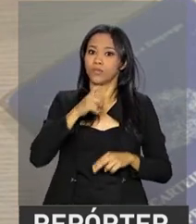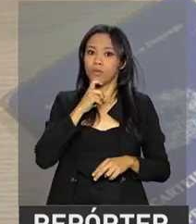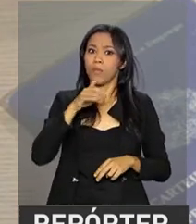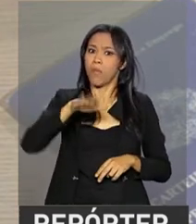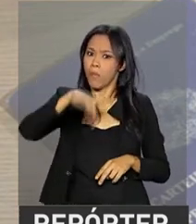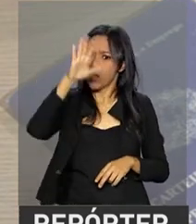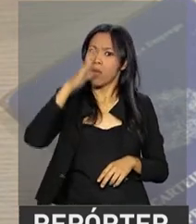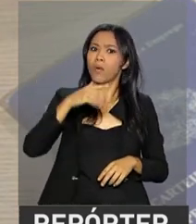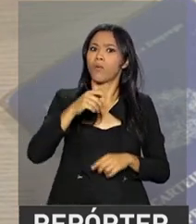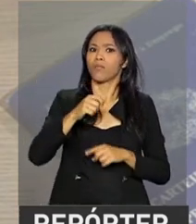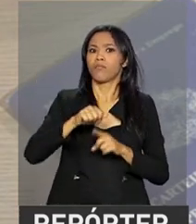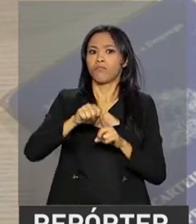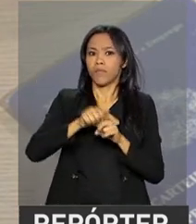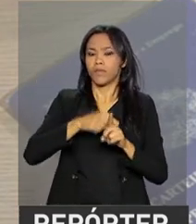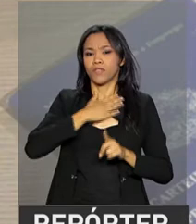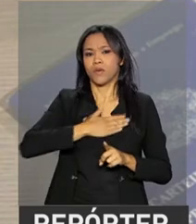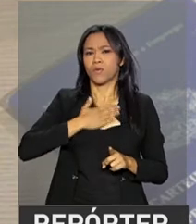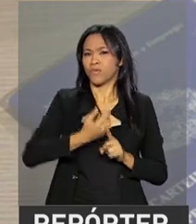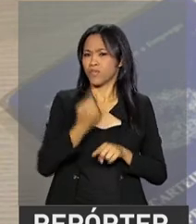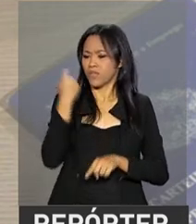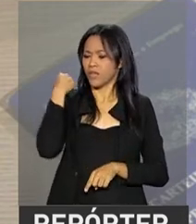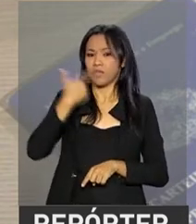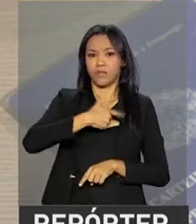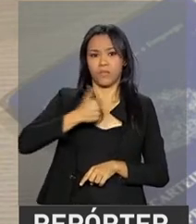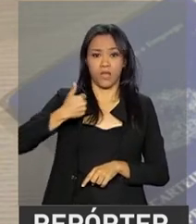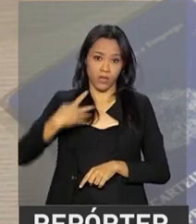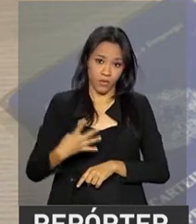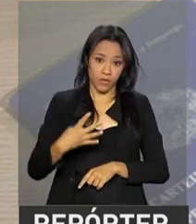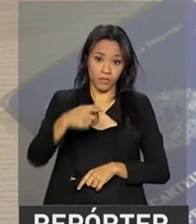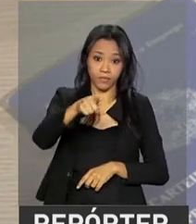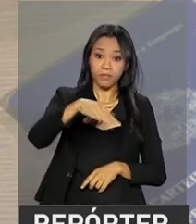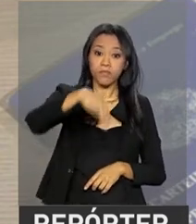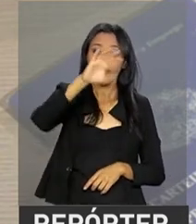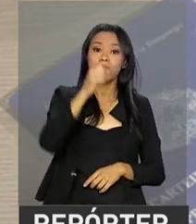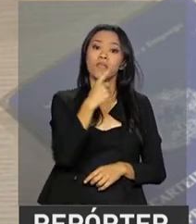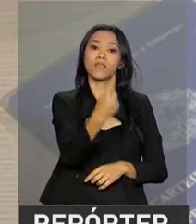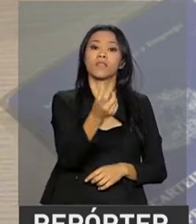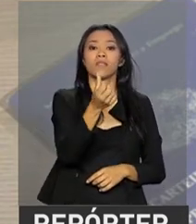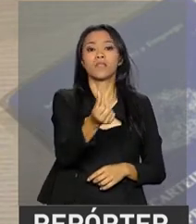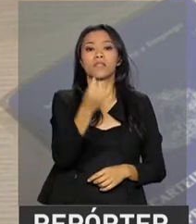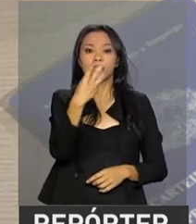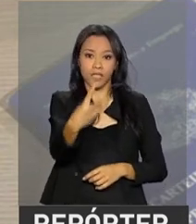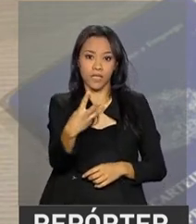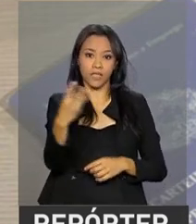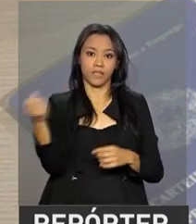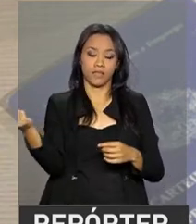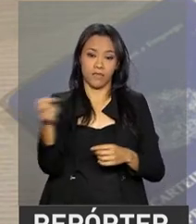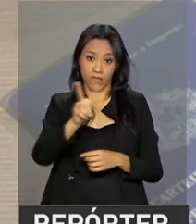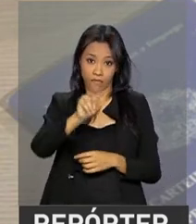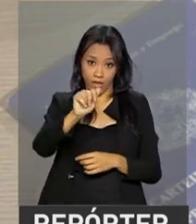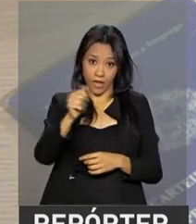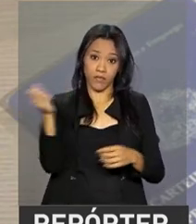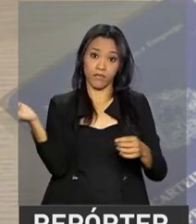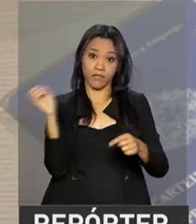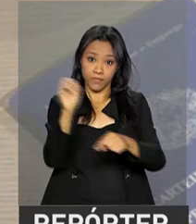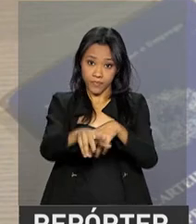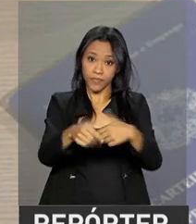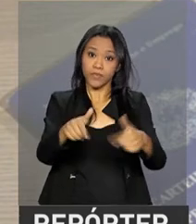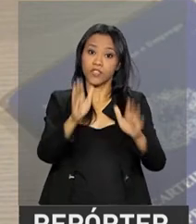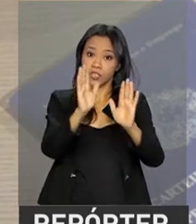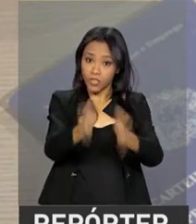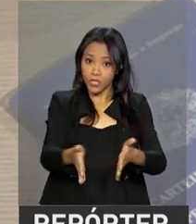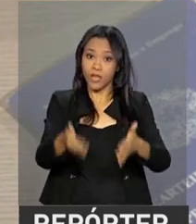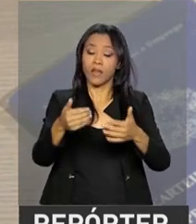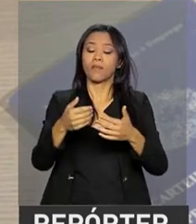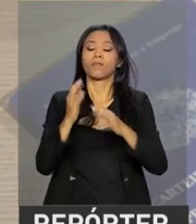de agosto desde 2014. Mais de 163 mil postos de trabalho foram criados no acumulado do